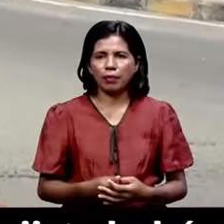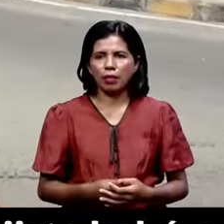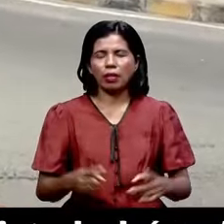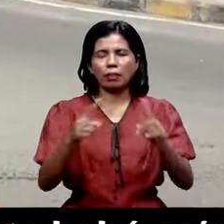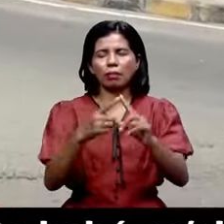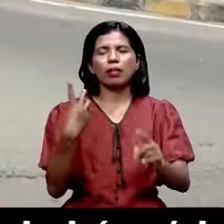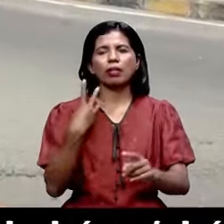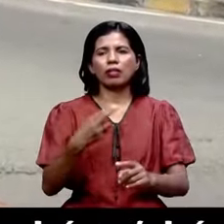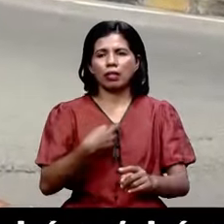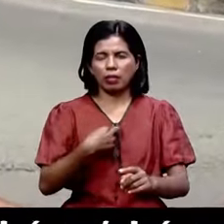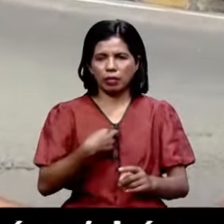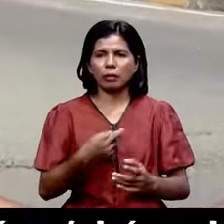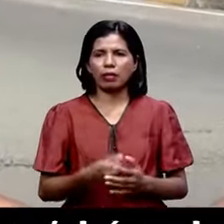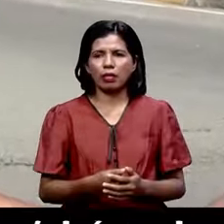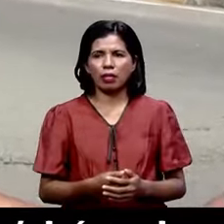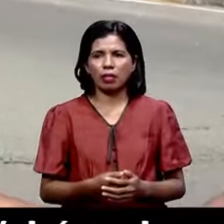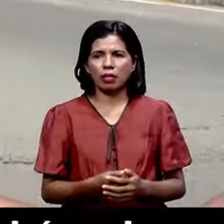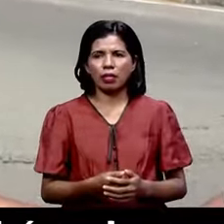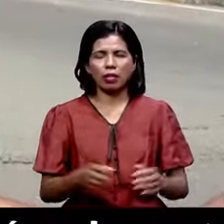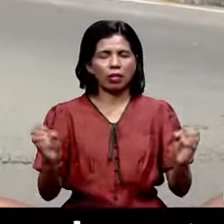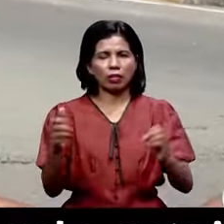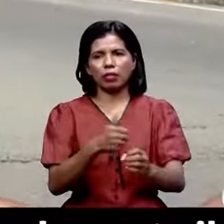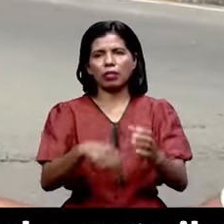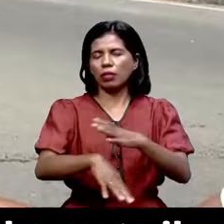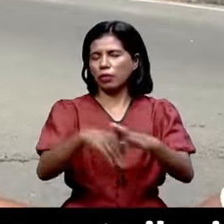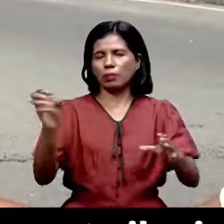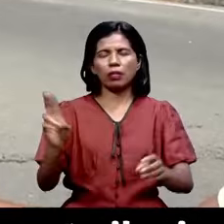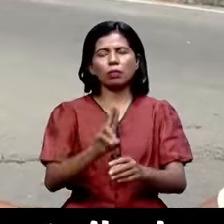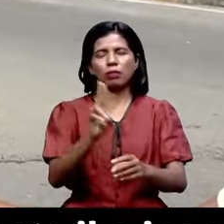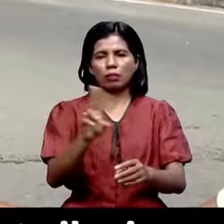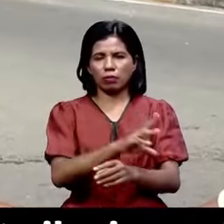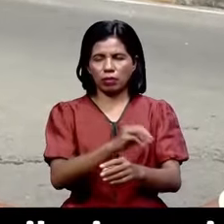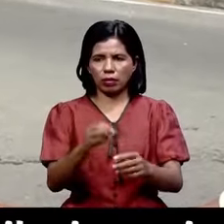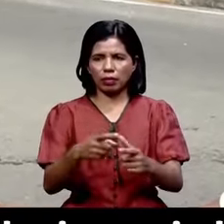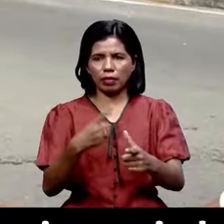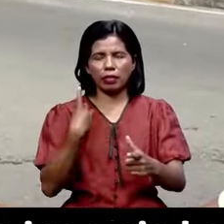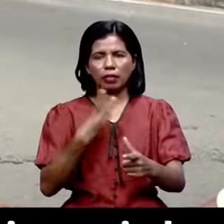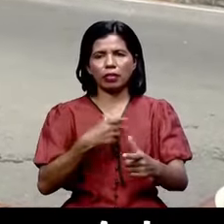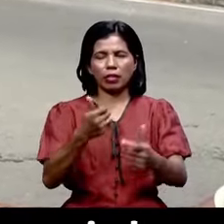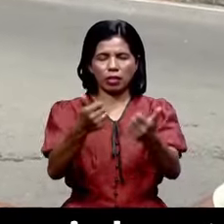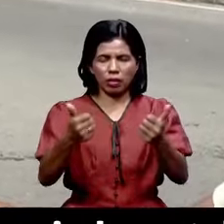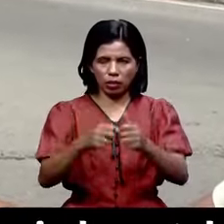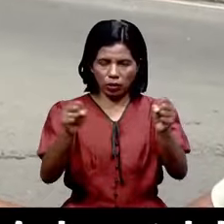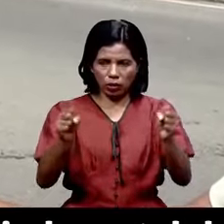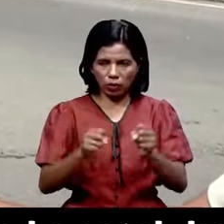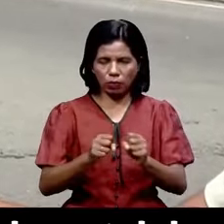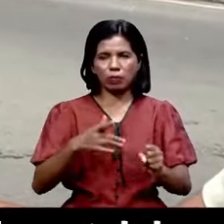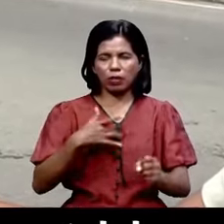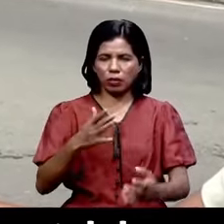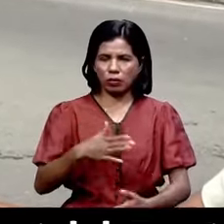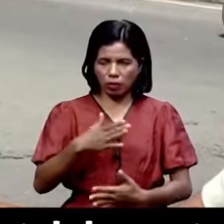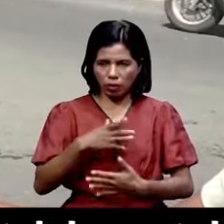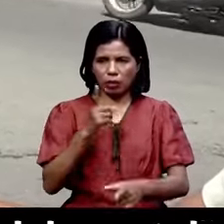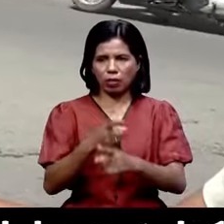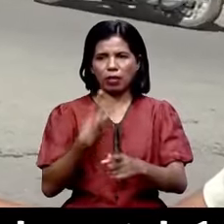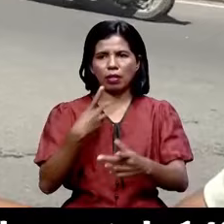rasic. Lás, vai... Lás, ir a ir a sobo, né, mas tu me enigmata. Ita, né, bem... E a lei, a circular, né, mas me enigmata. Rasic, tak, a